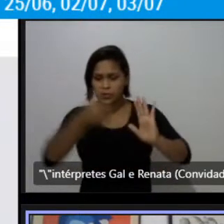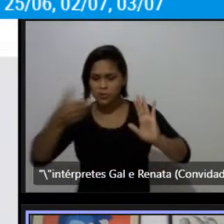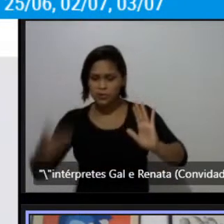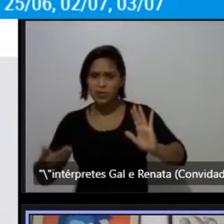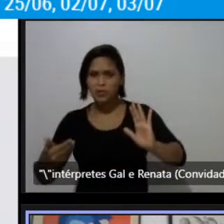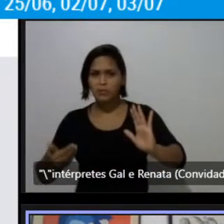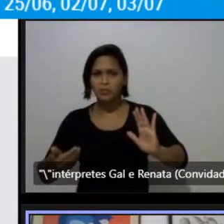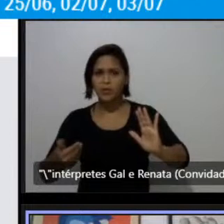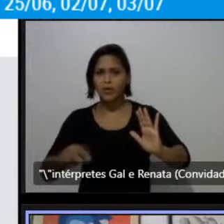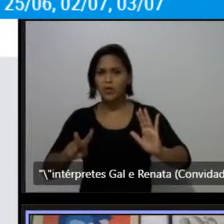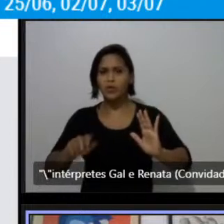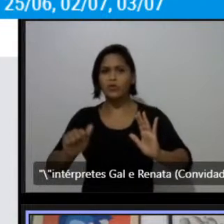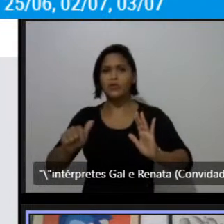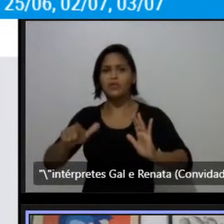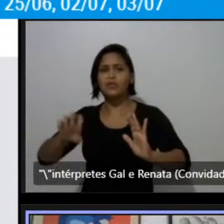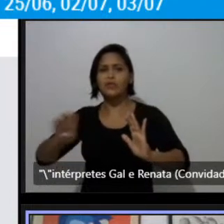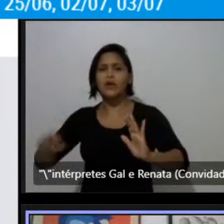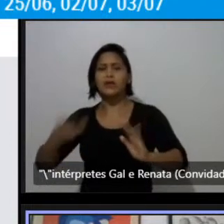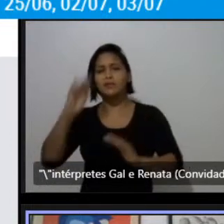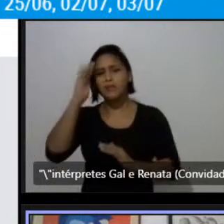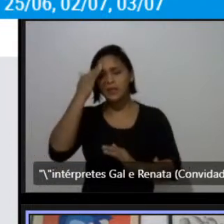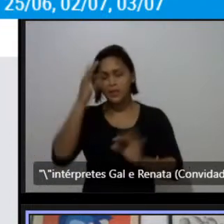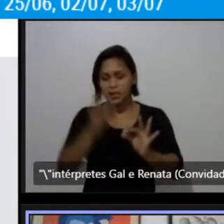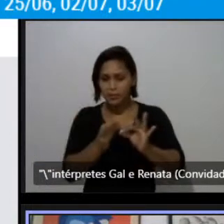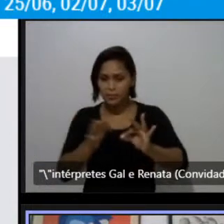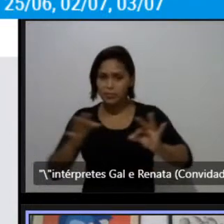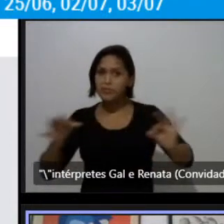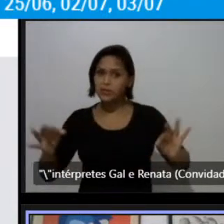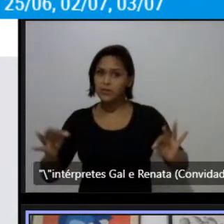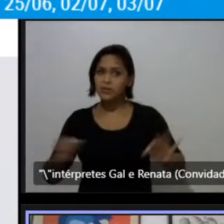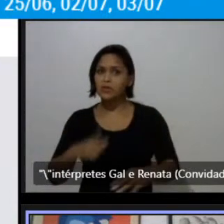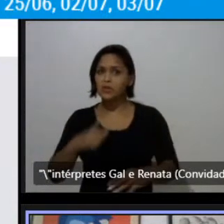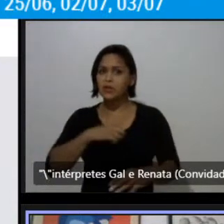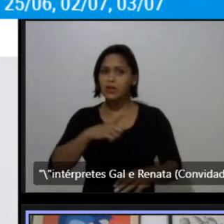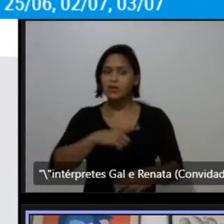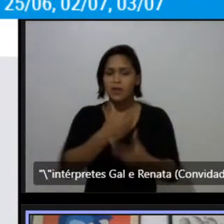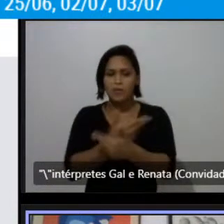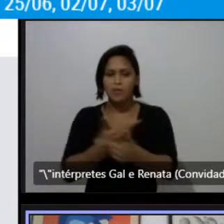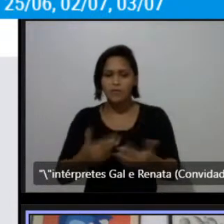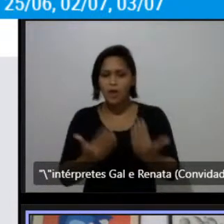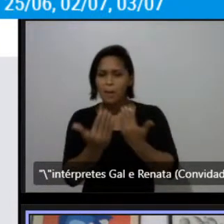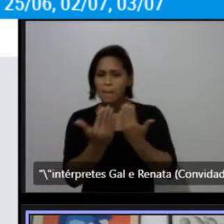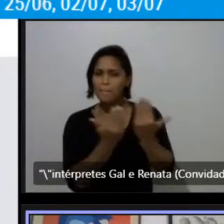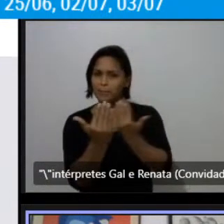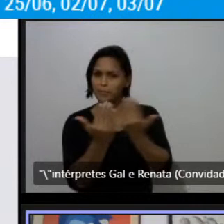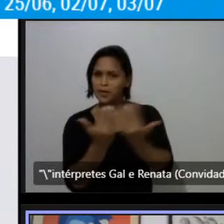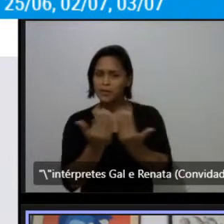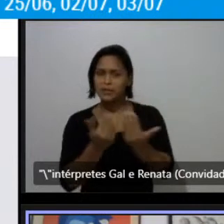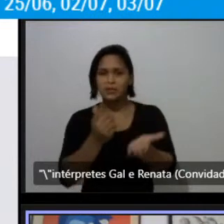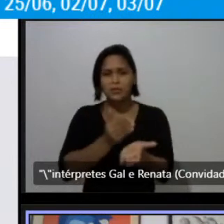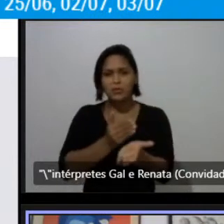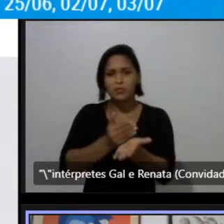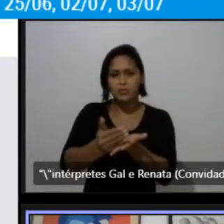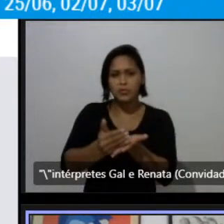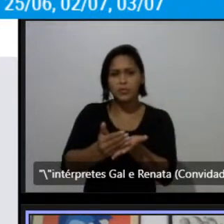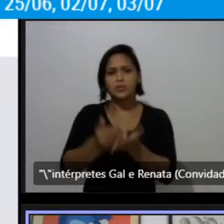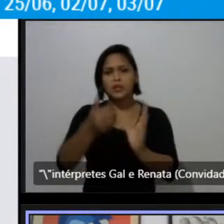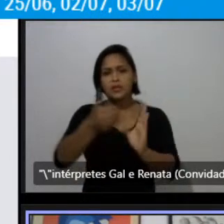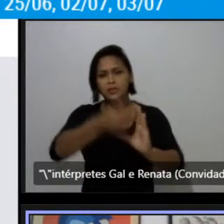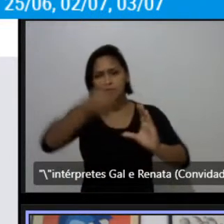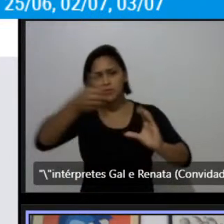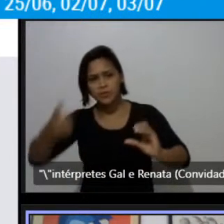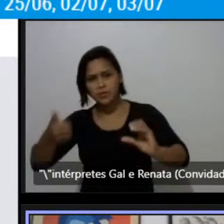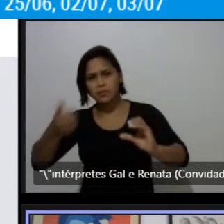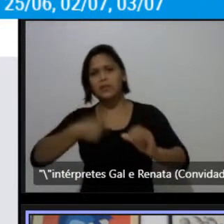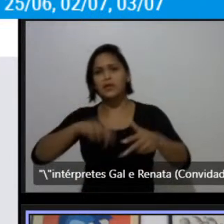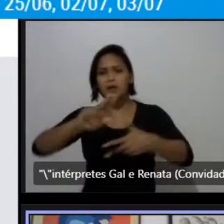escala do Vale para a gente entender que essas dimensões existem muitas similitudes, né, sobre os processos de expropriação e de